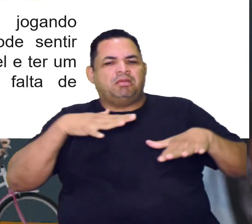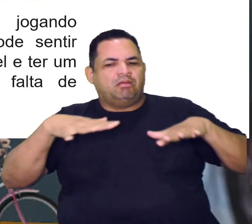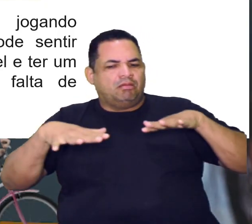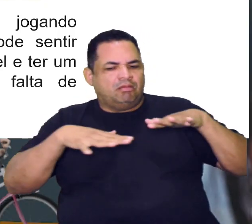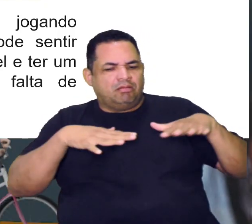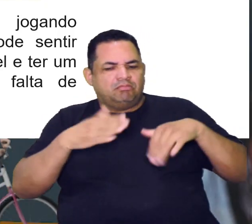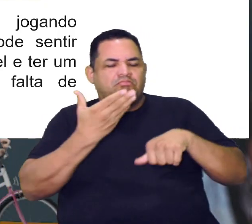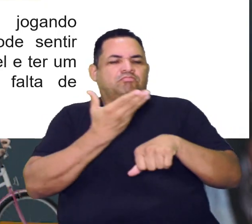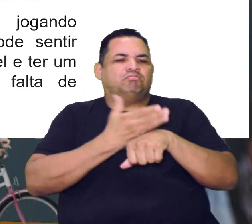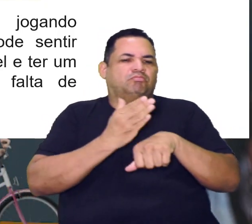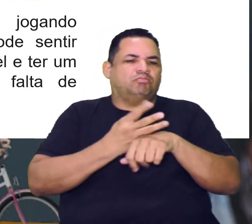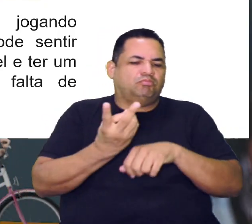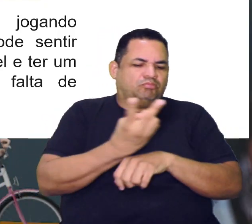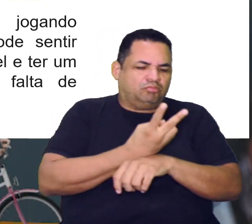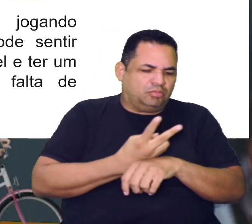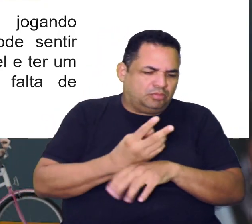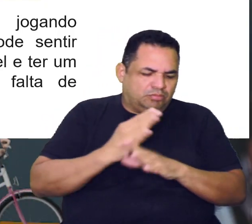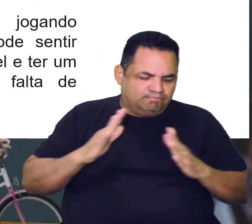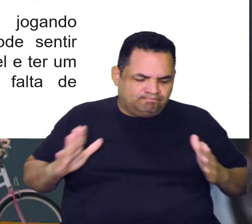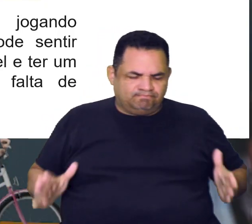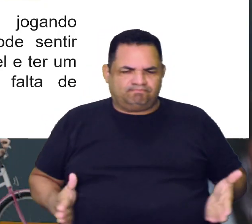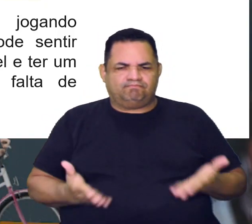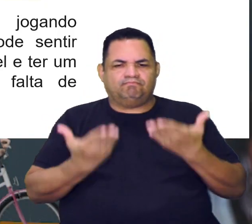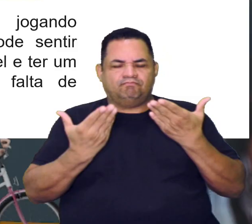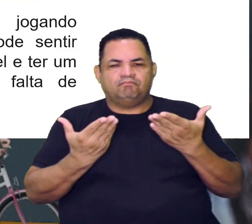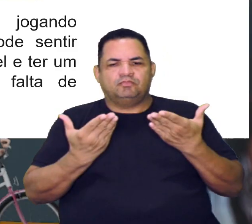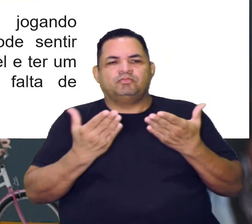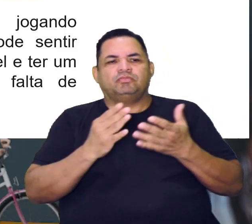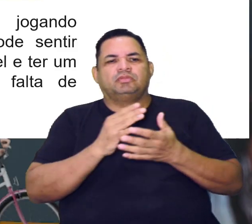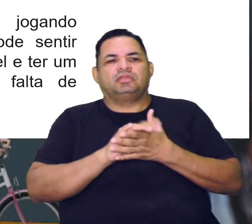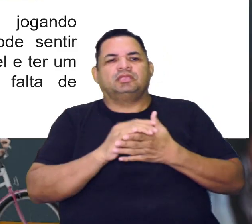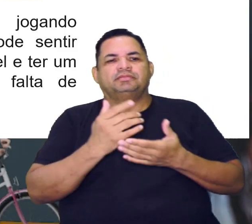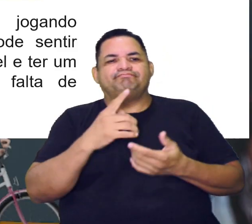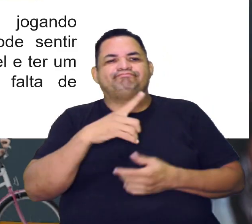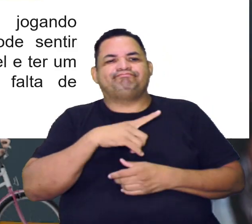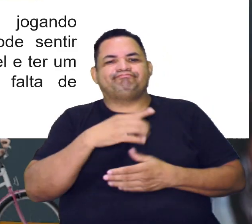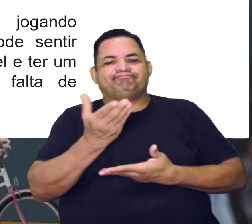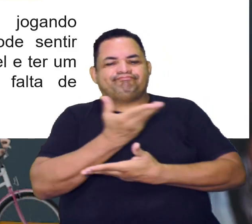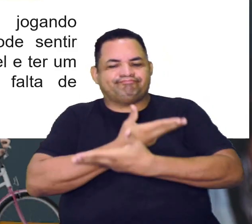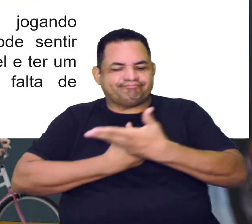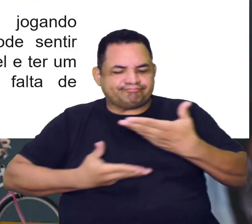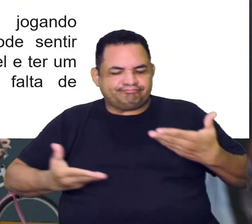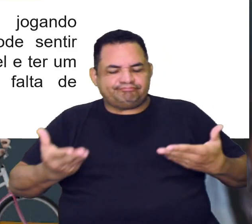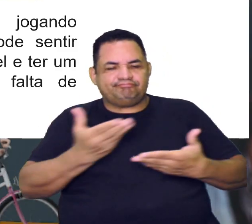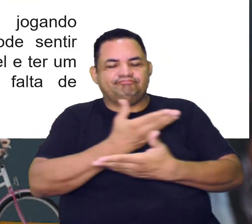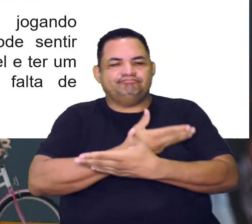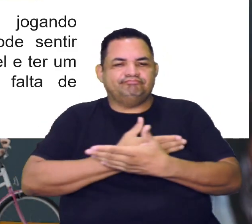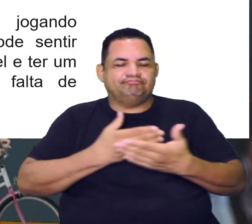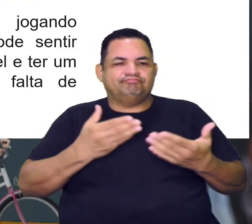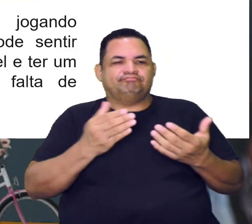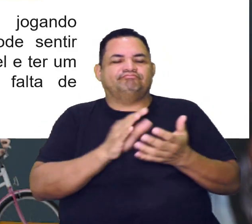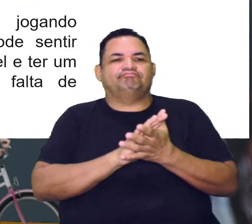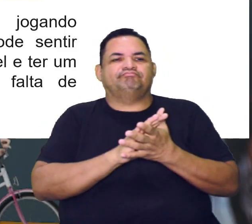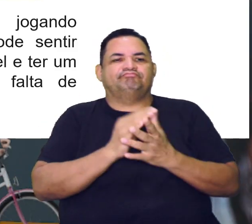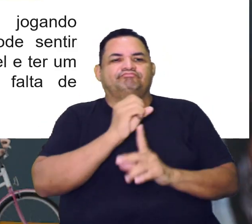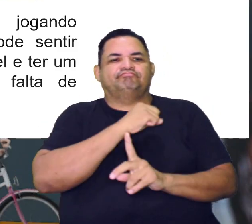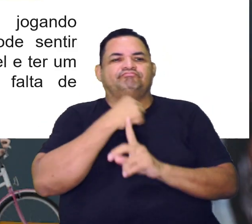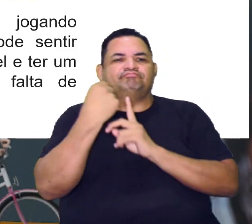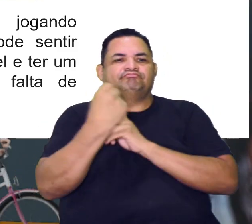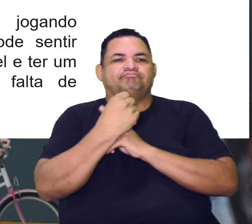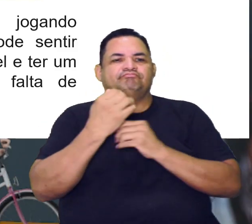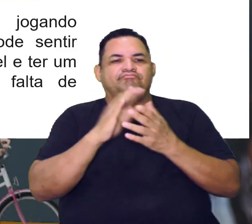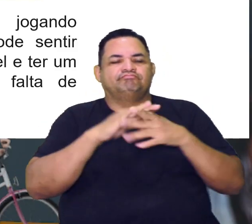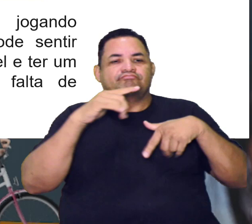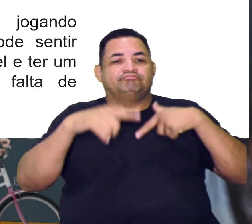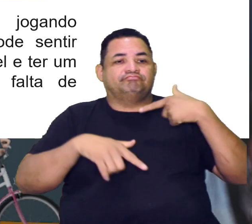busquem práticas que os motivem, que tenham maior interação social, que trabalhem as suas